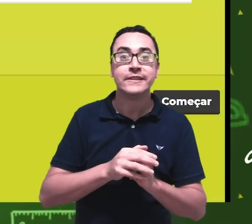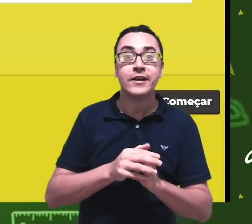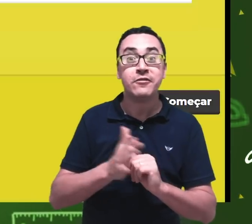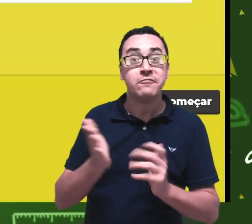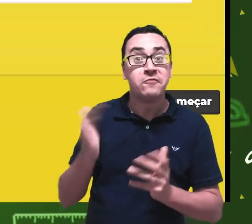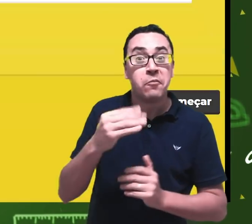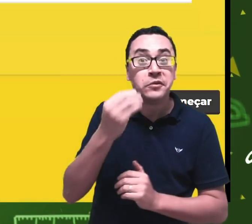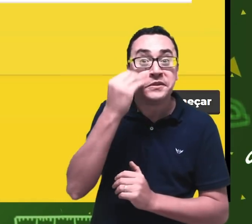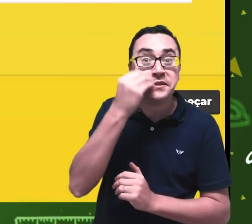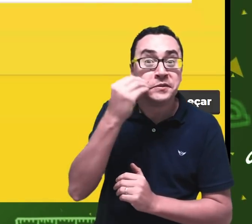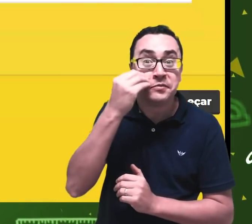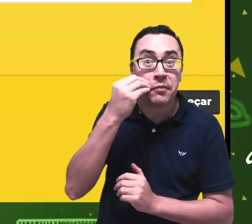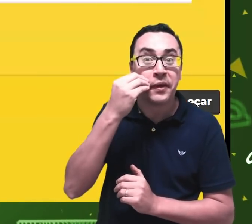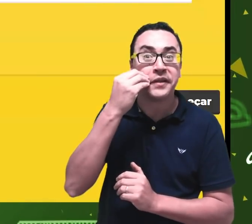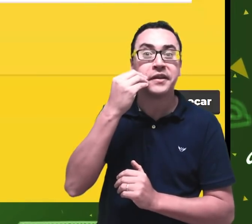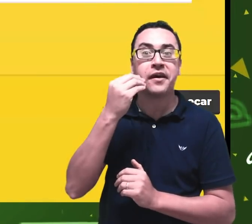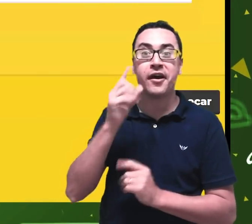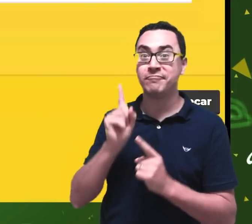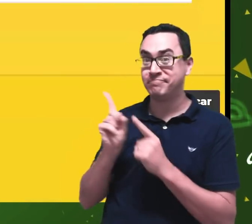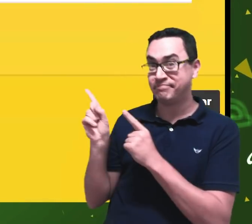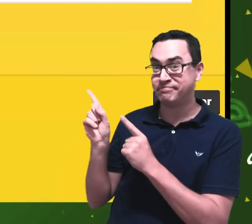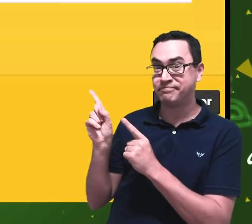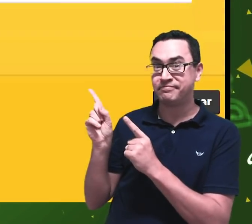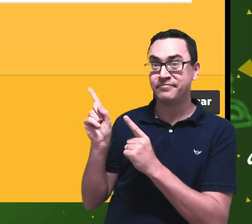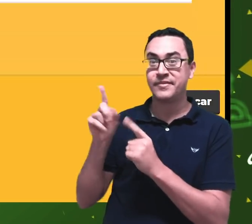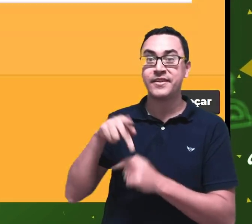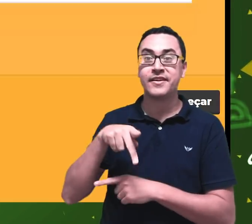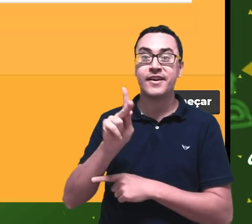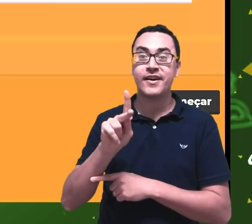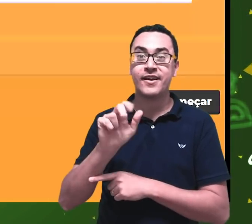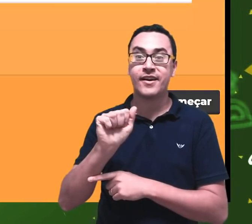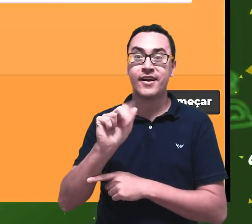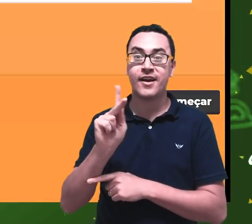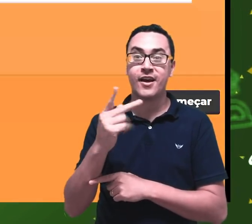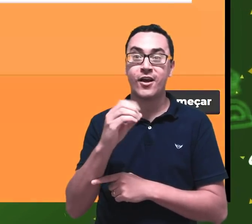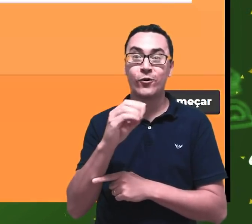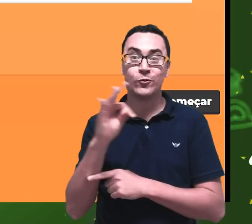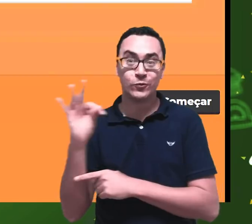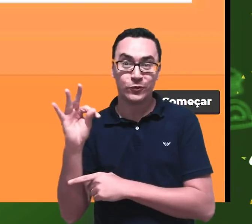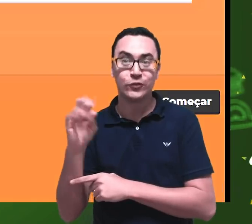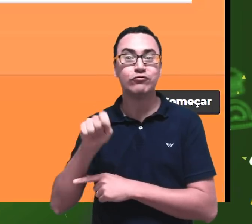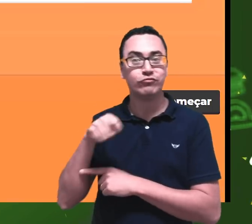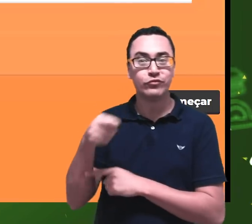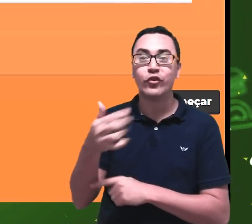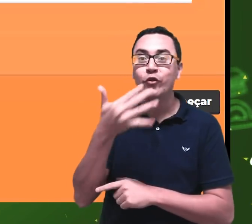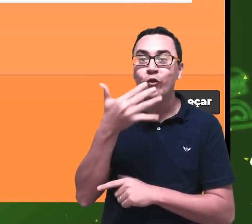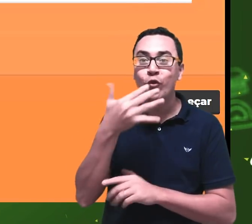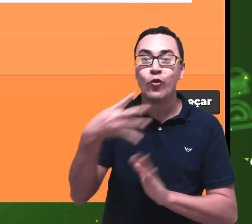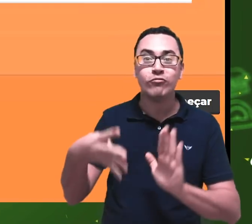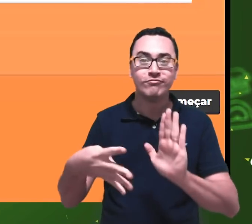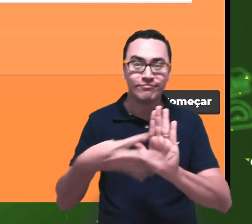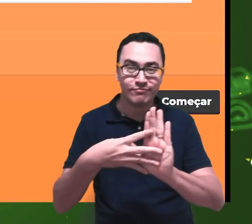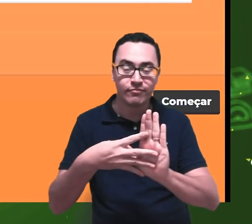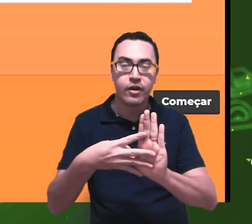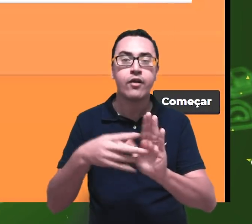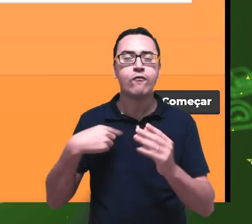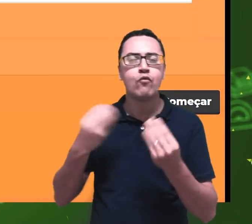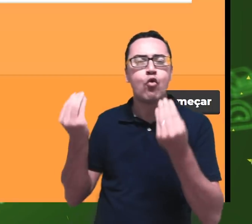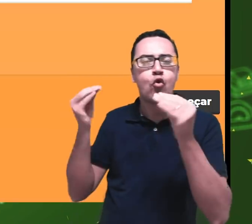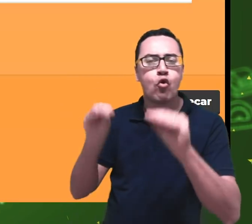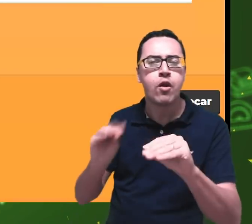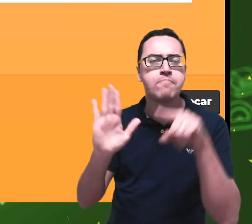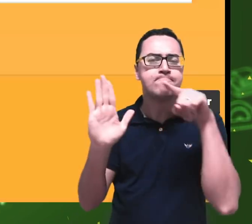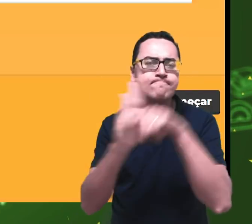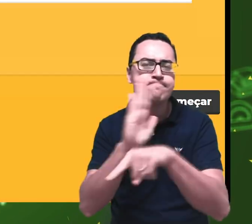o Kahoot. Eu separei algumas frases que vocês vão precisar me ajudar a encontrar